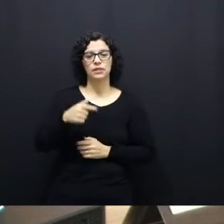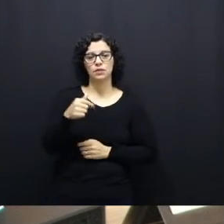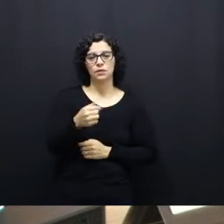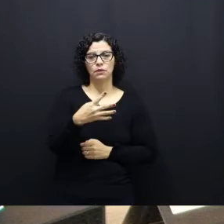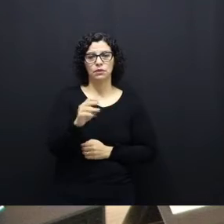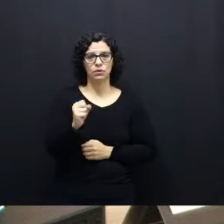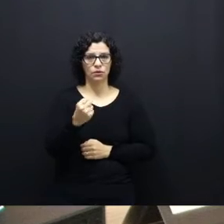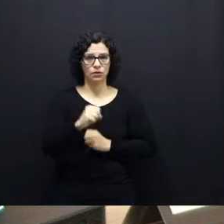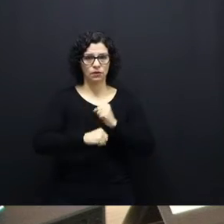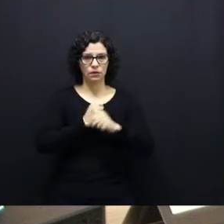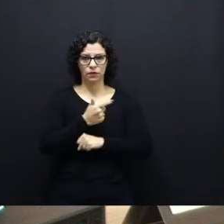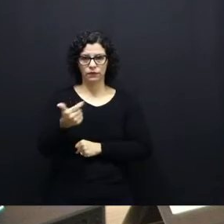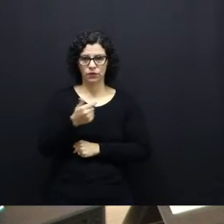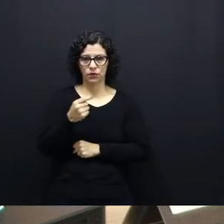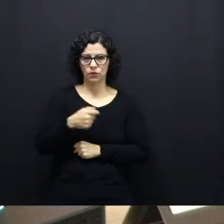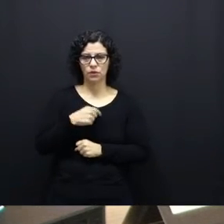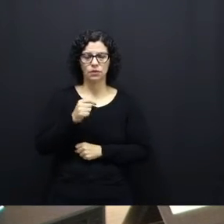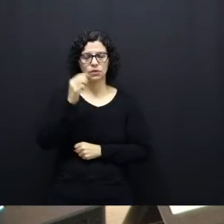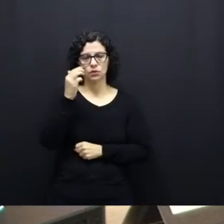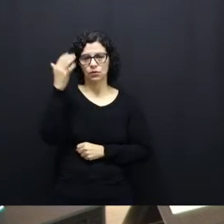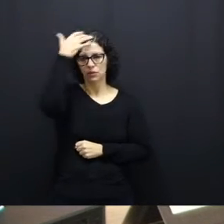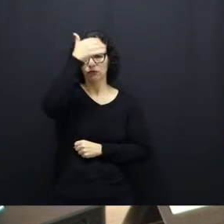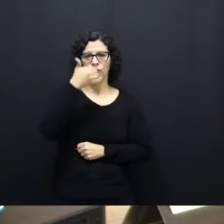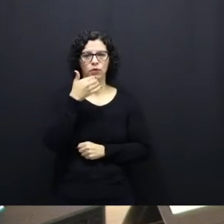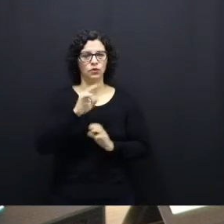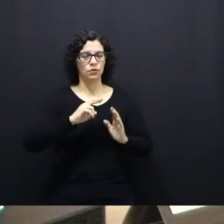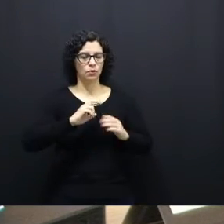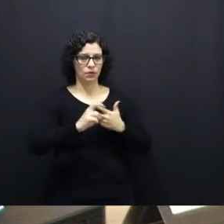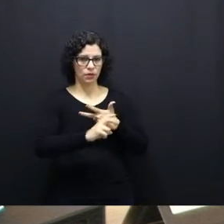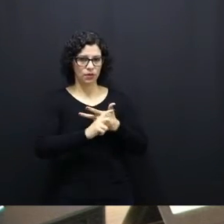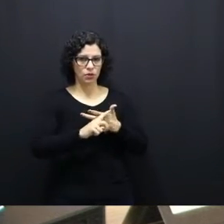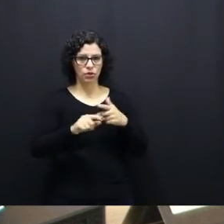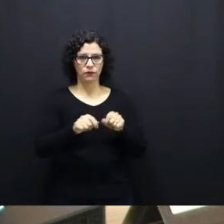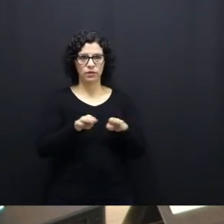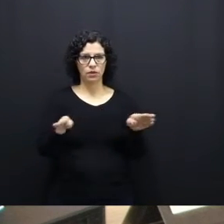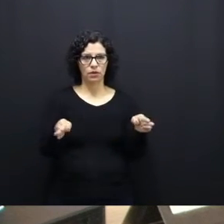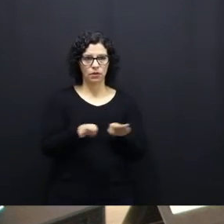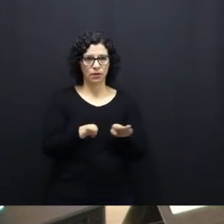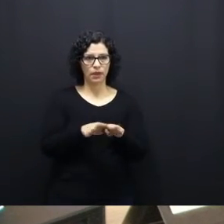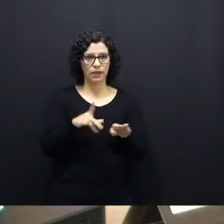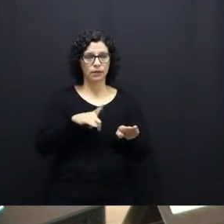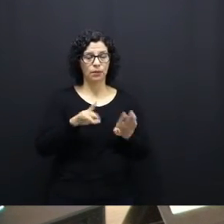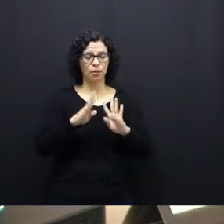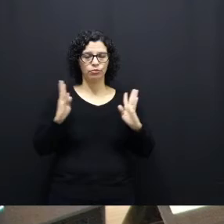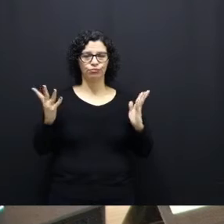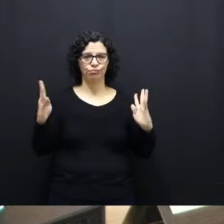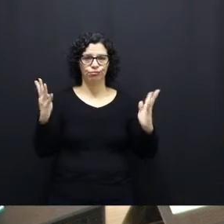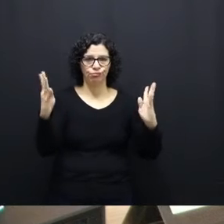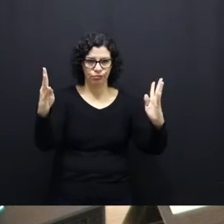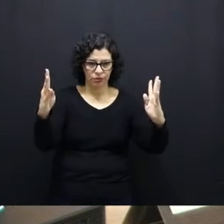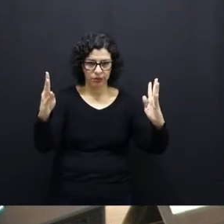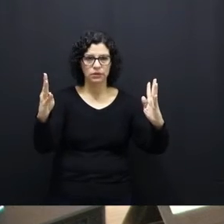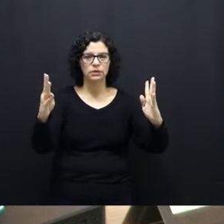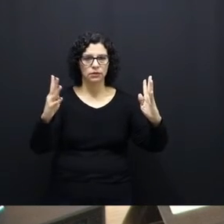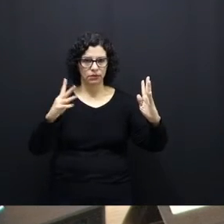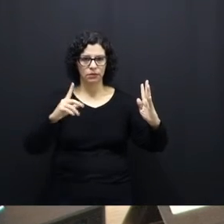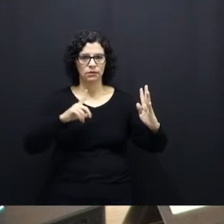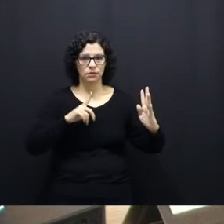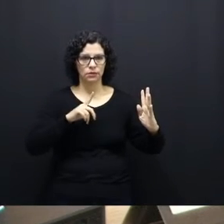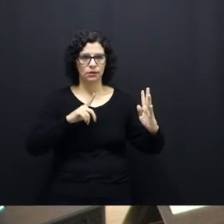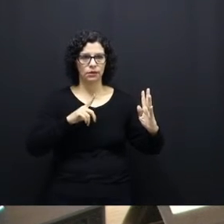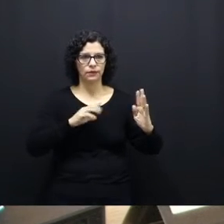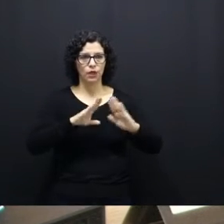7.408 2022 Vereador Sílvio mecânica ao poder executivo realiza revitalização na cerca de alambrado